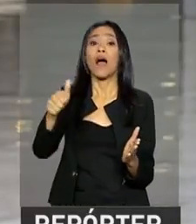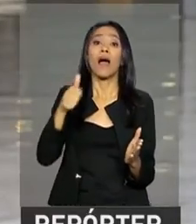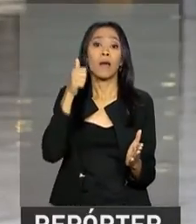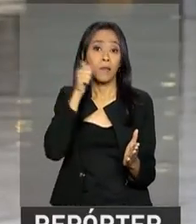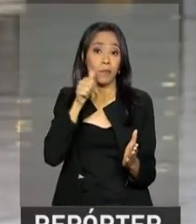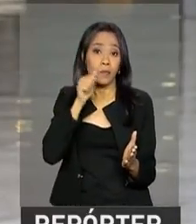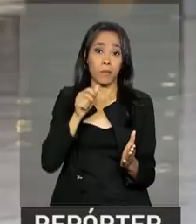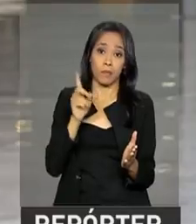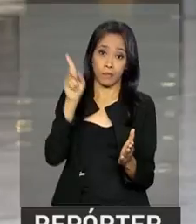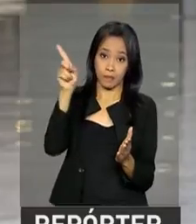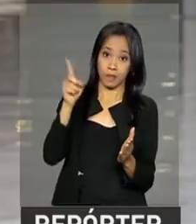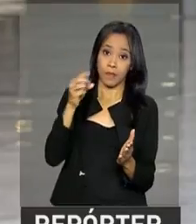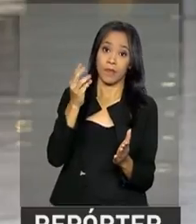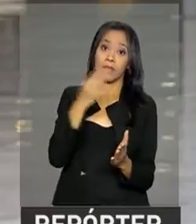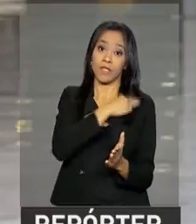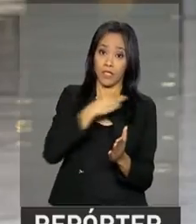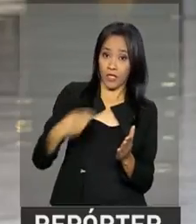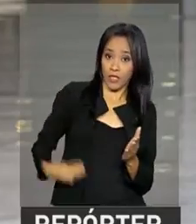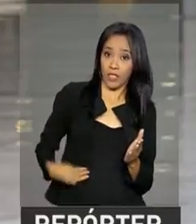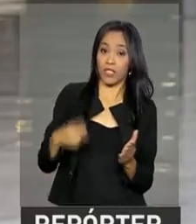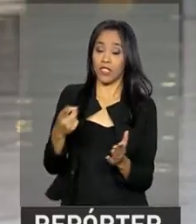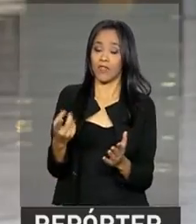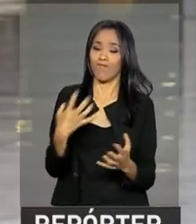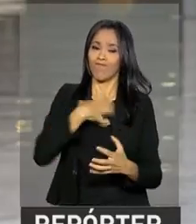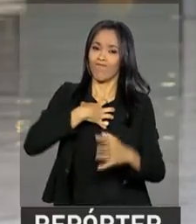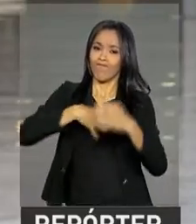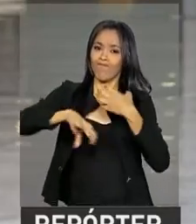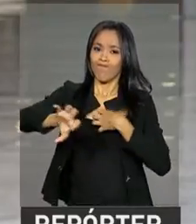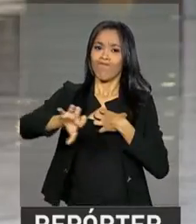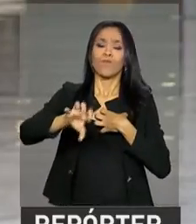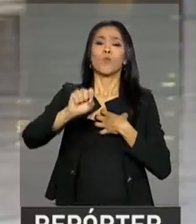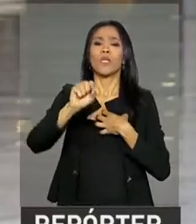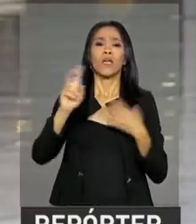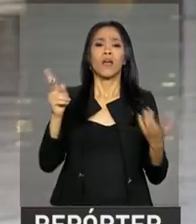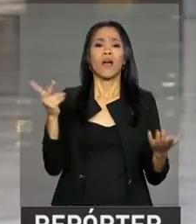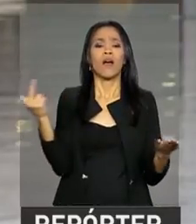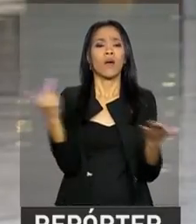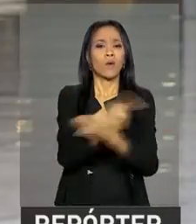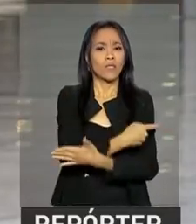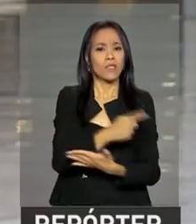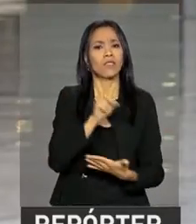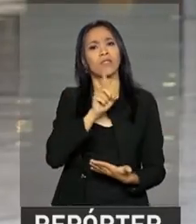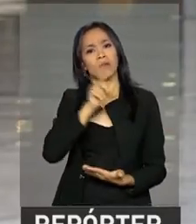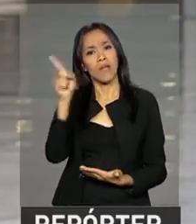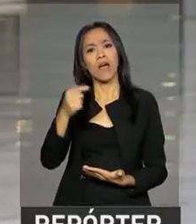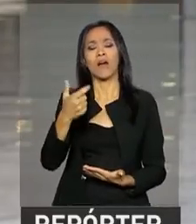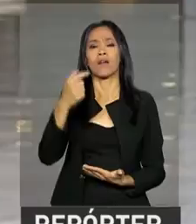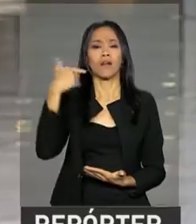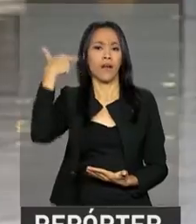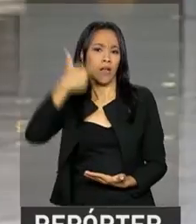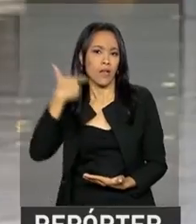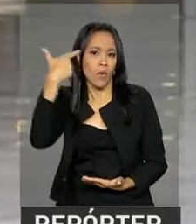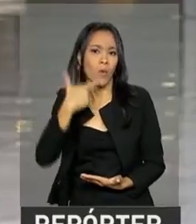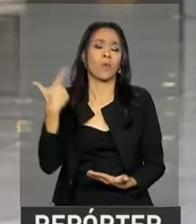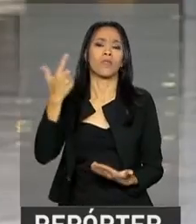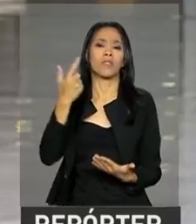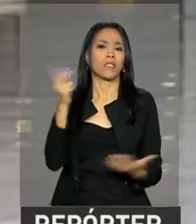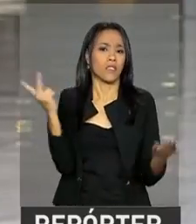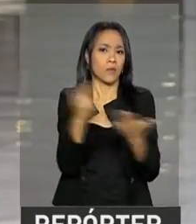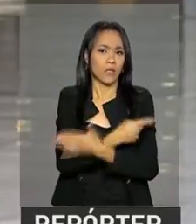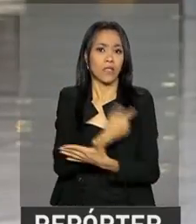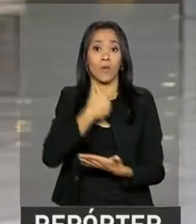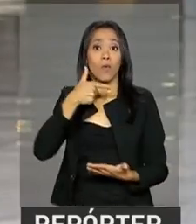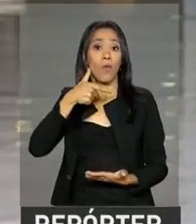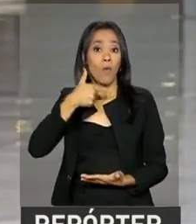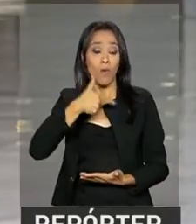Theresa May, para expressar aí a solidariedade do Brasil com relação ao povo britânico após os ataques no dia